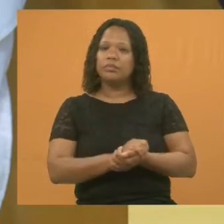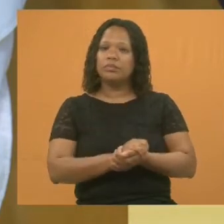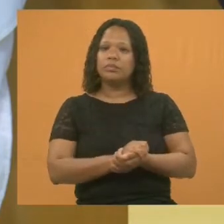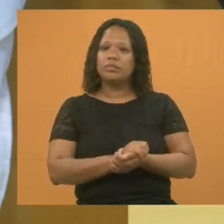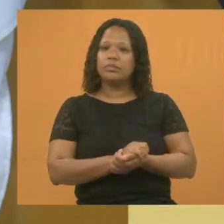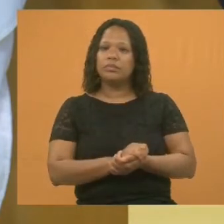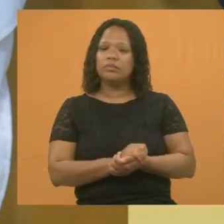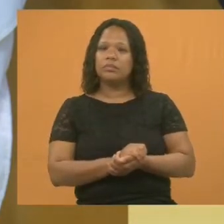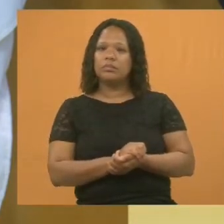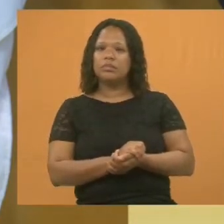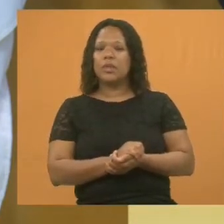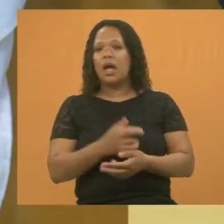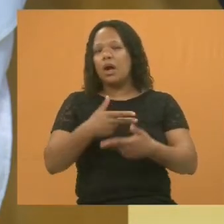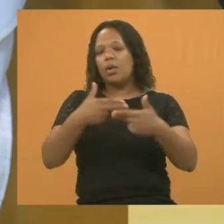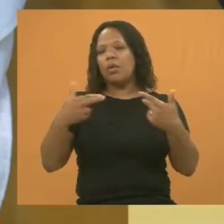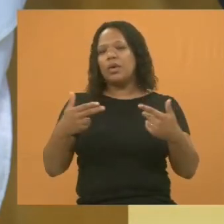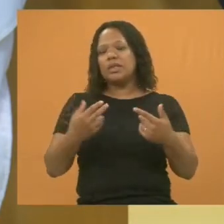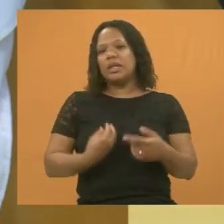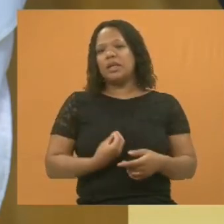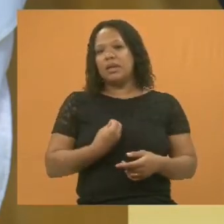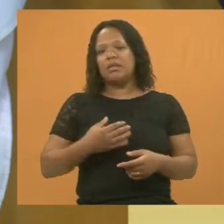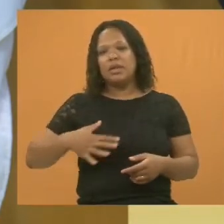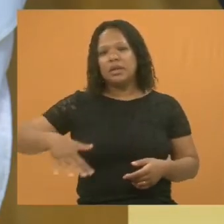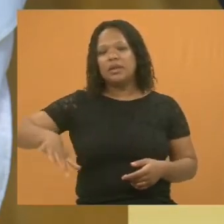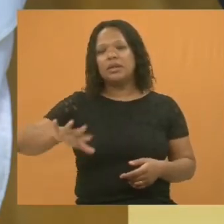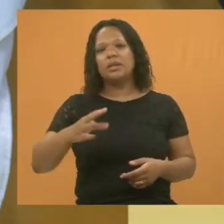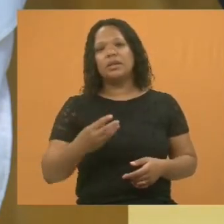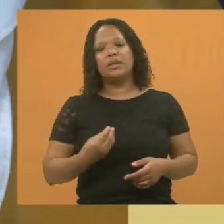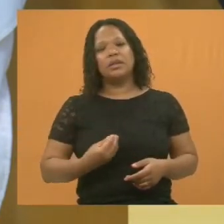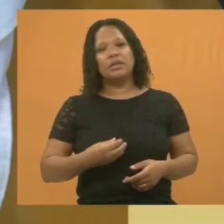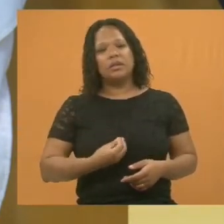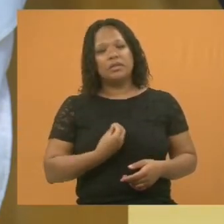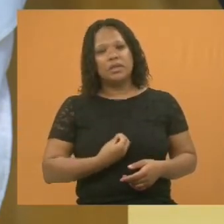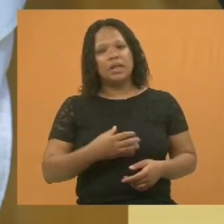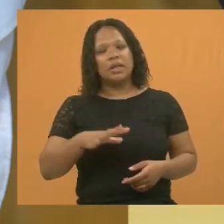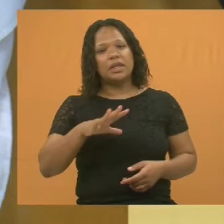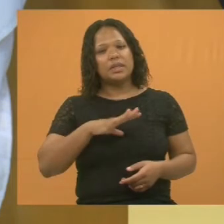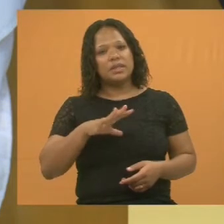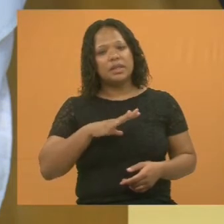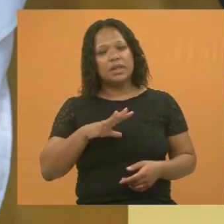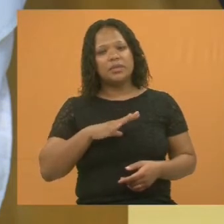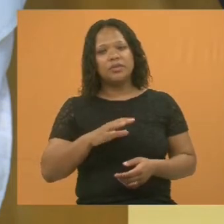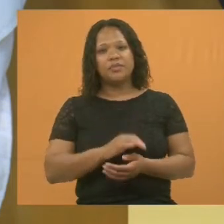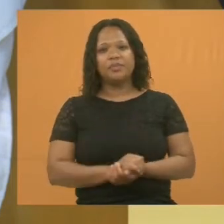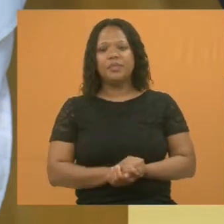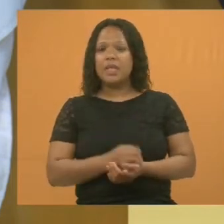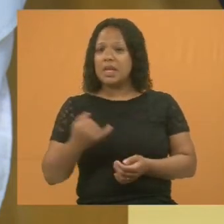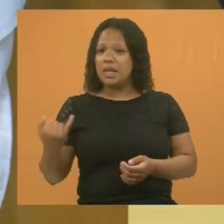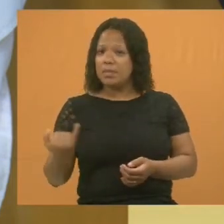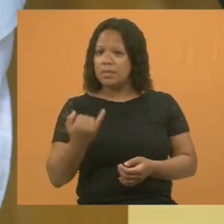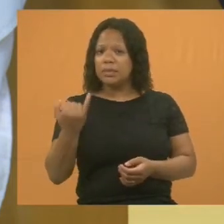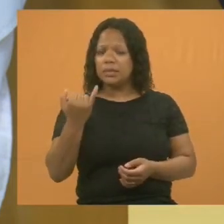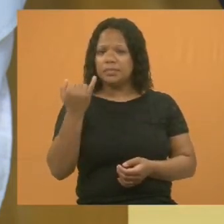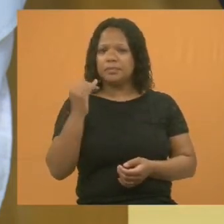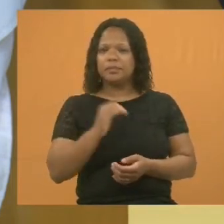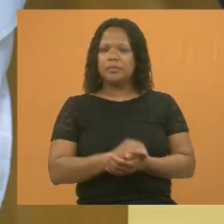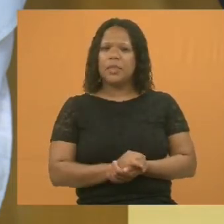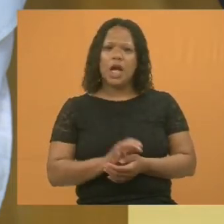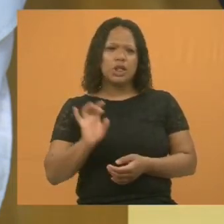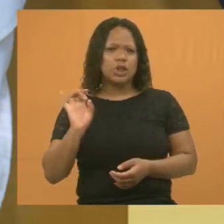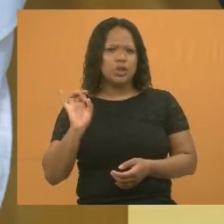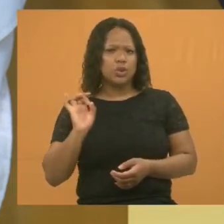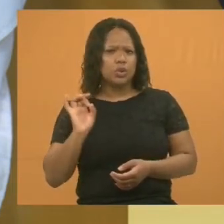da vida urbana, mas que de qualquer maneira são importantes e fundamentais. Porém, não